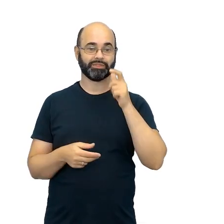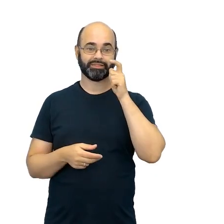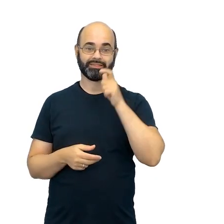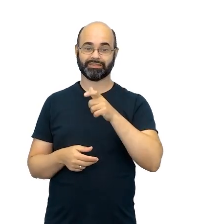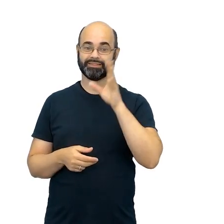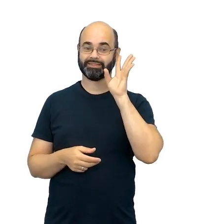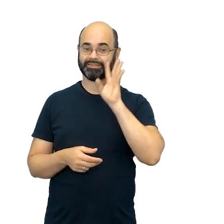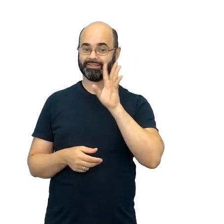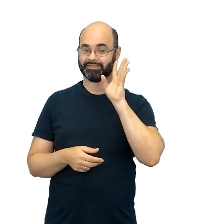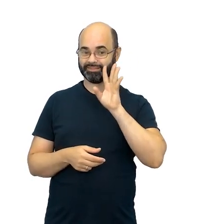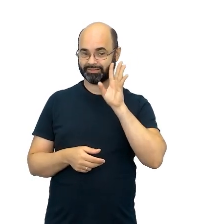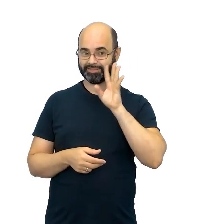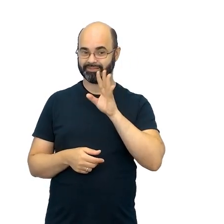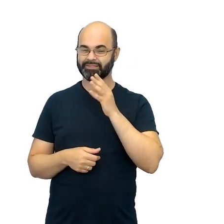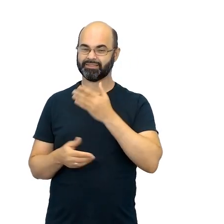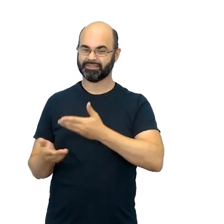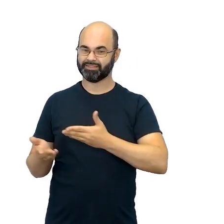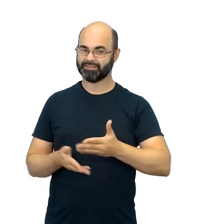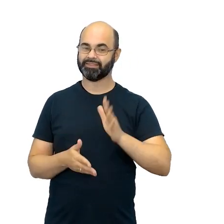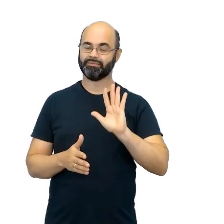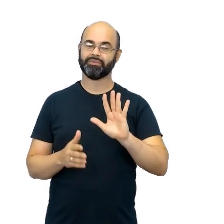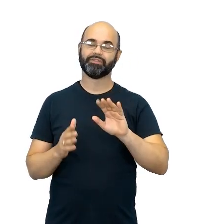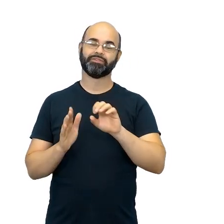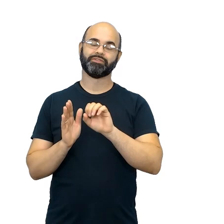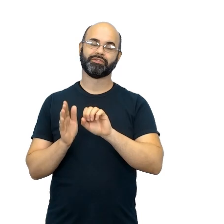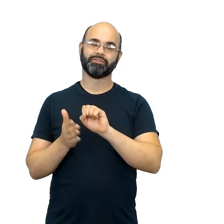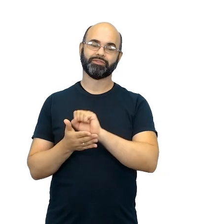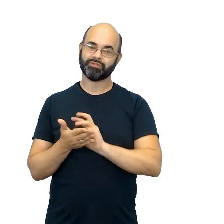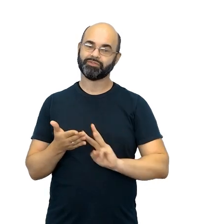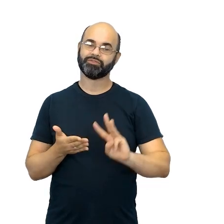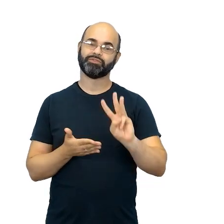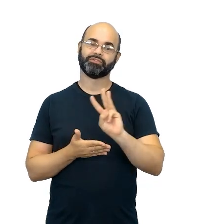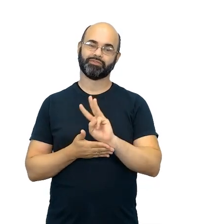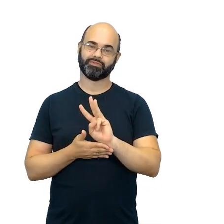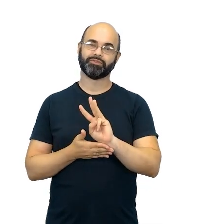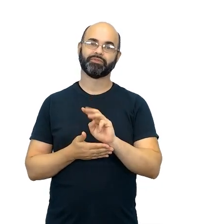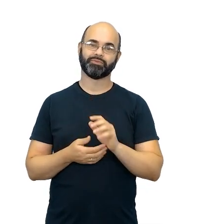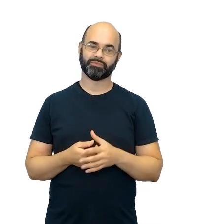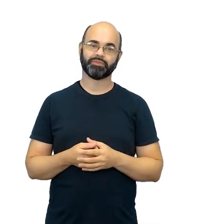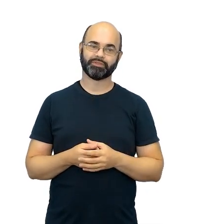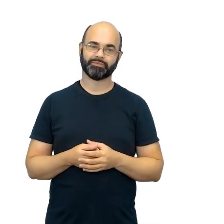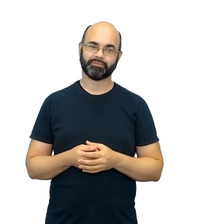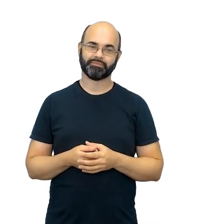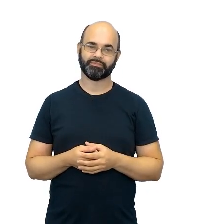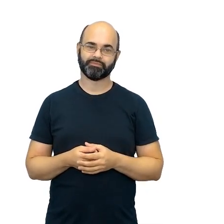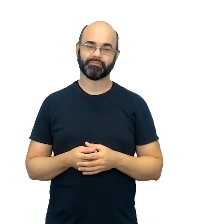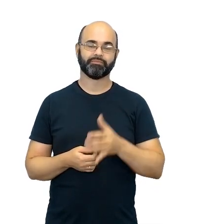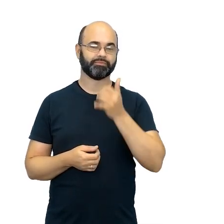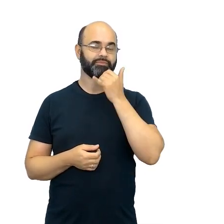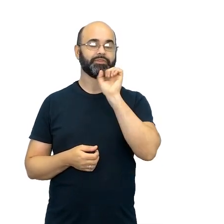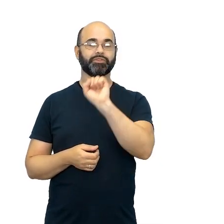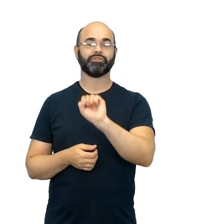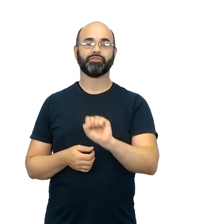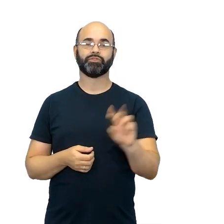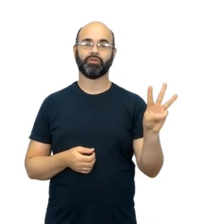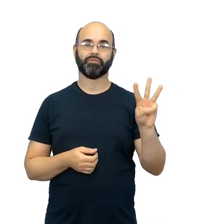mas com foco no conteúdo que a gente está trabalhando e possibilitando também, né, outras coisas